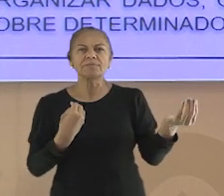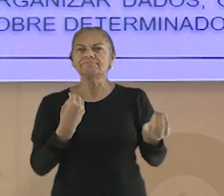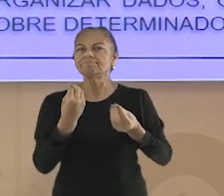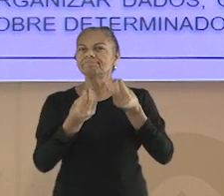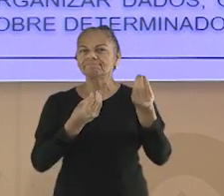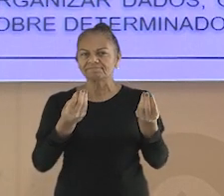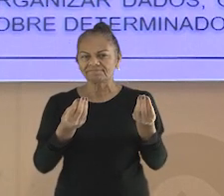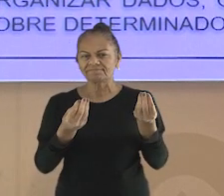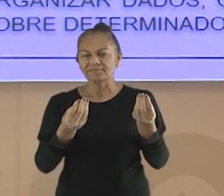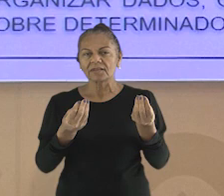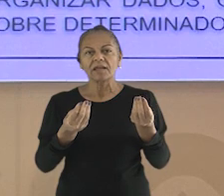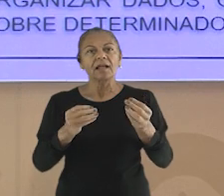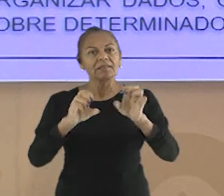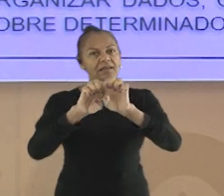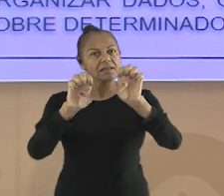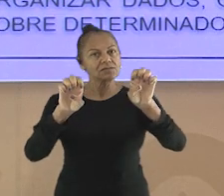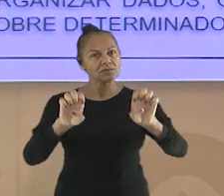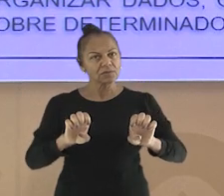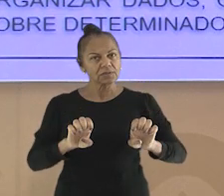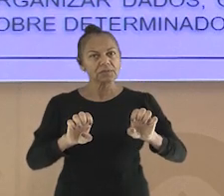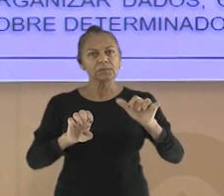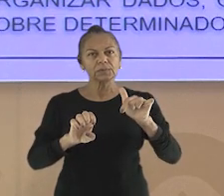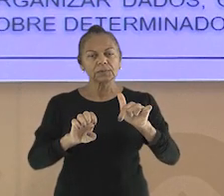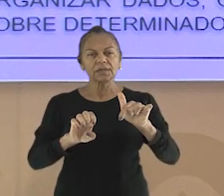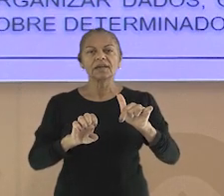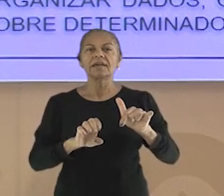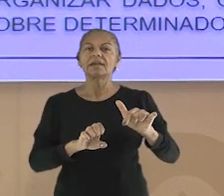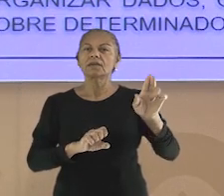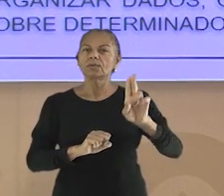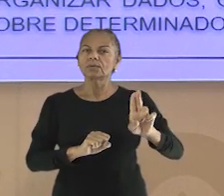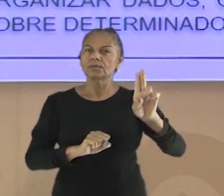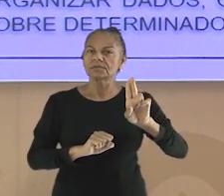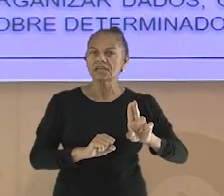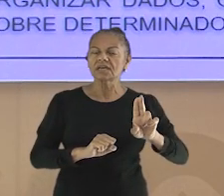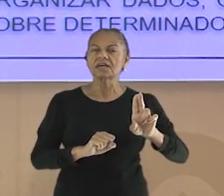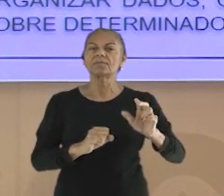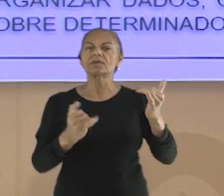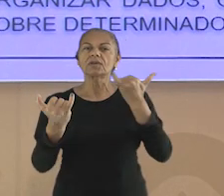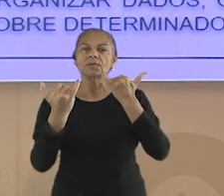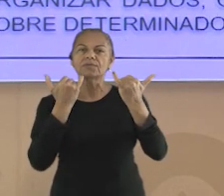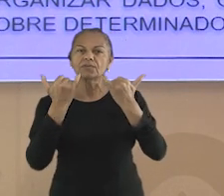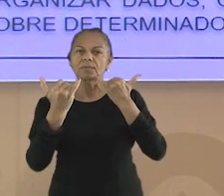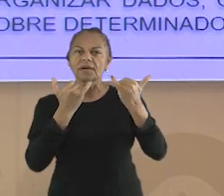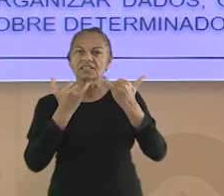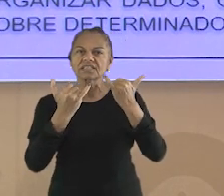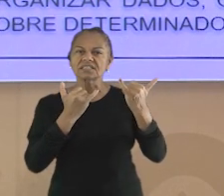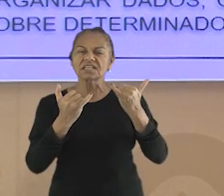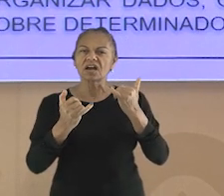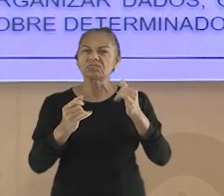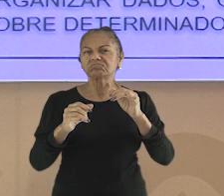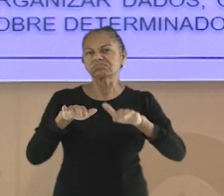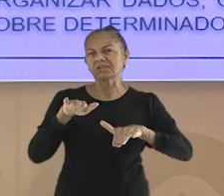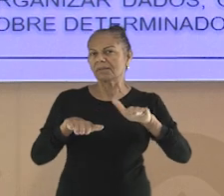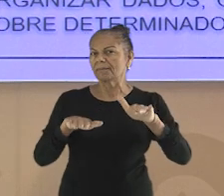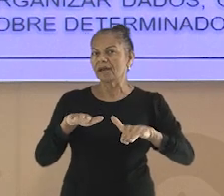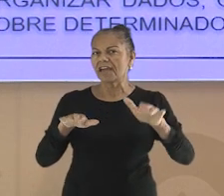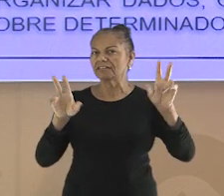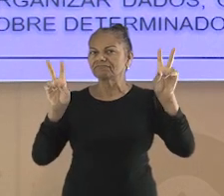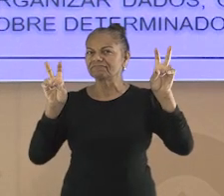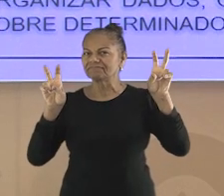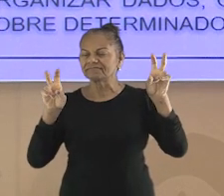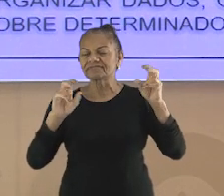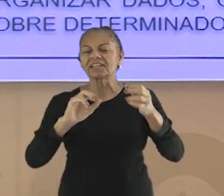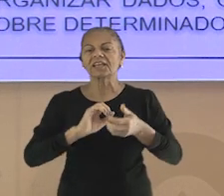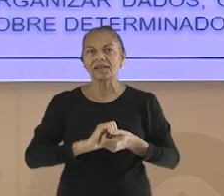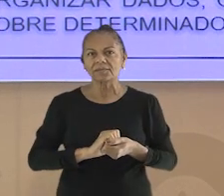conhecer elas. Elas são estruturas que utilizamos para organizar dados, que são informações sobre determinado